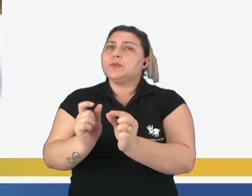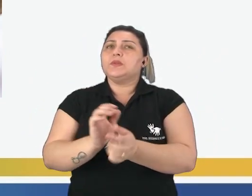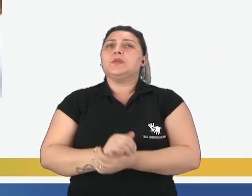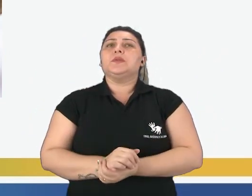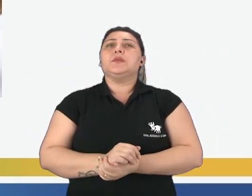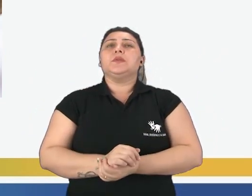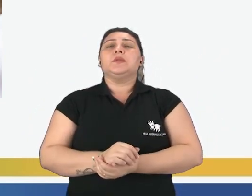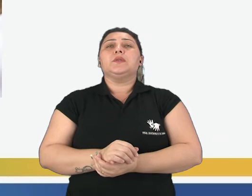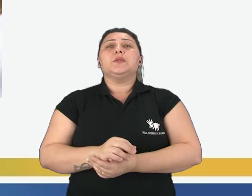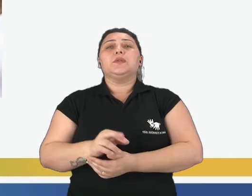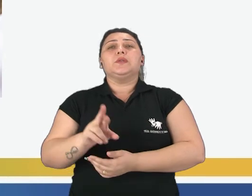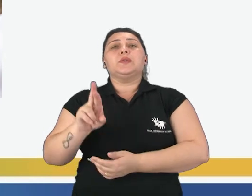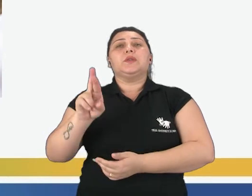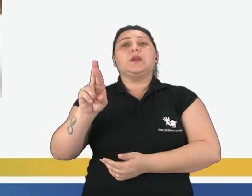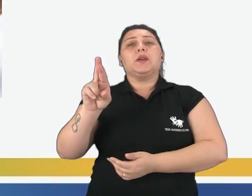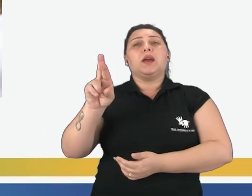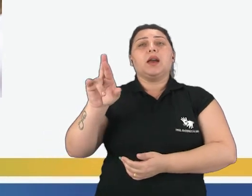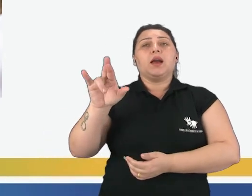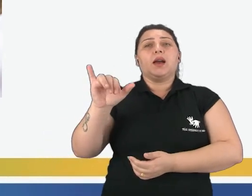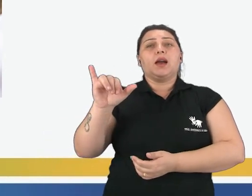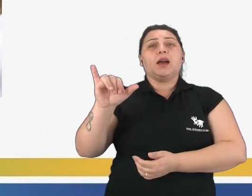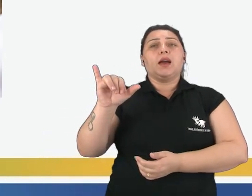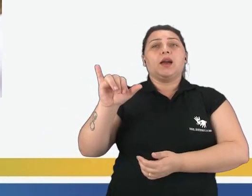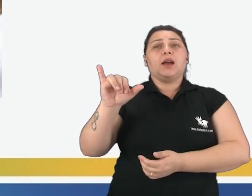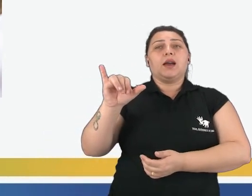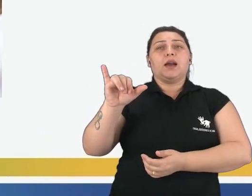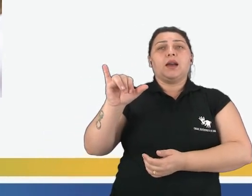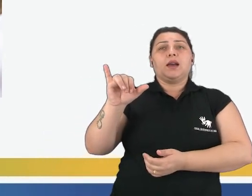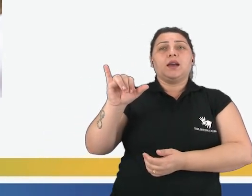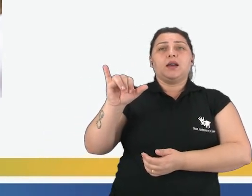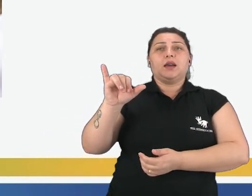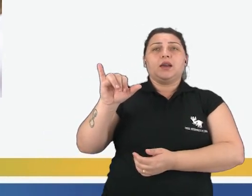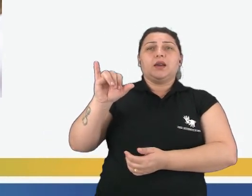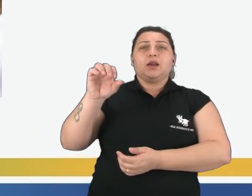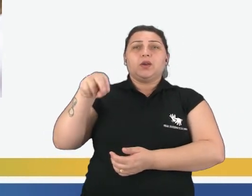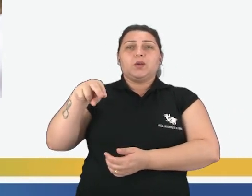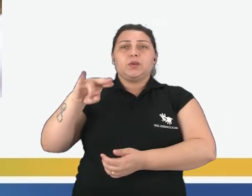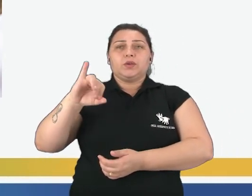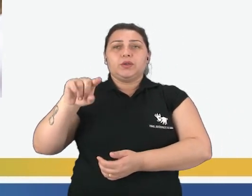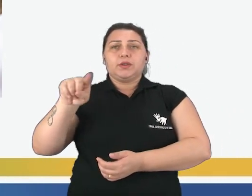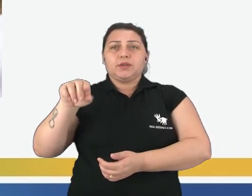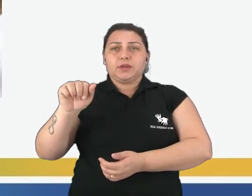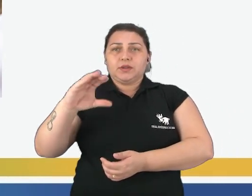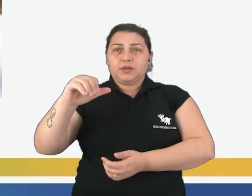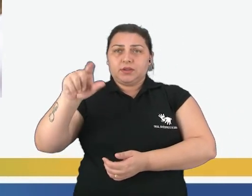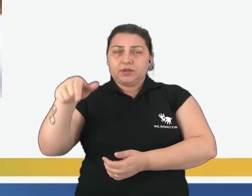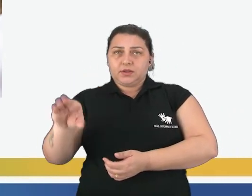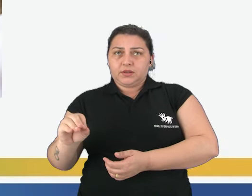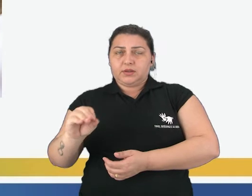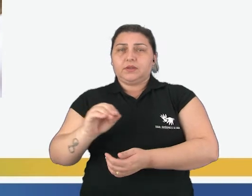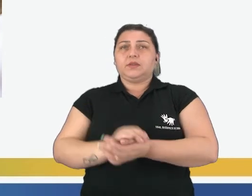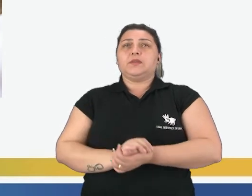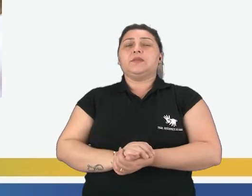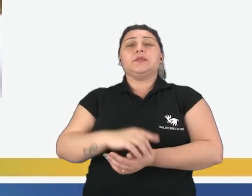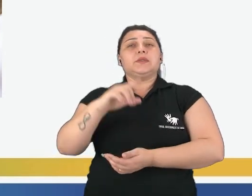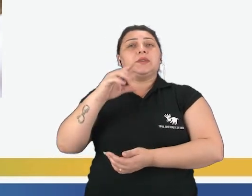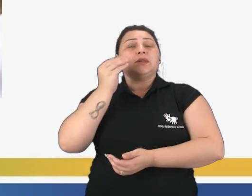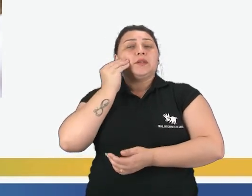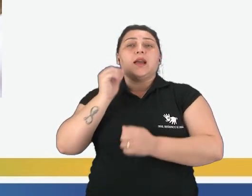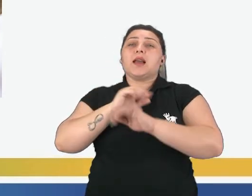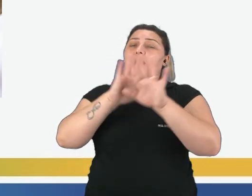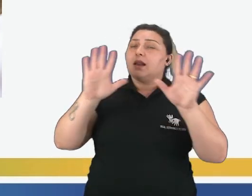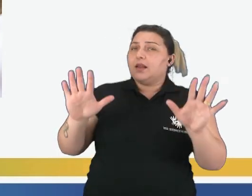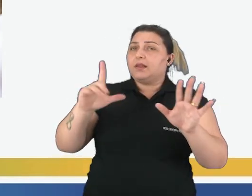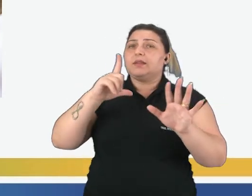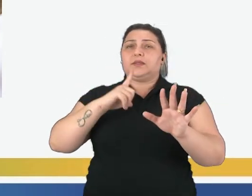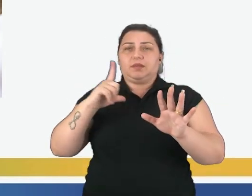de radiação ionizante e marcava ali um fluxo ali naquele valor. E claro, tem todo